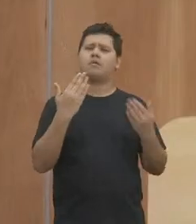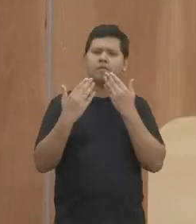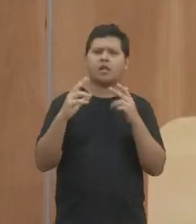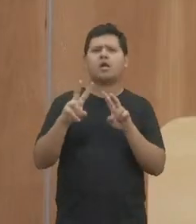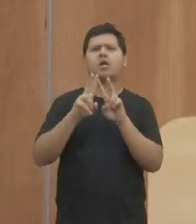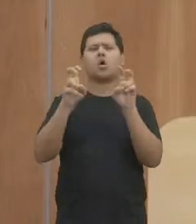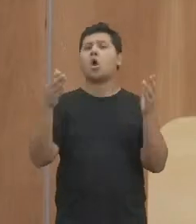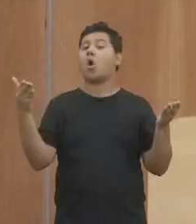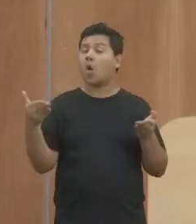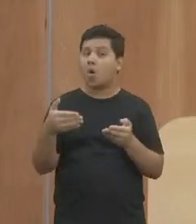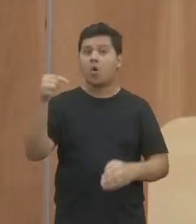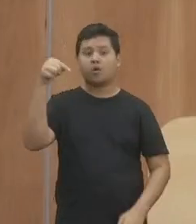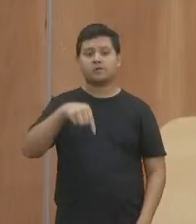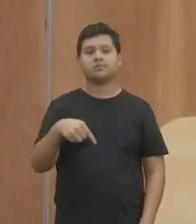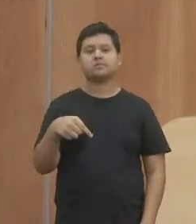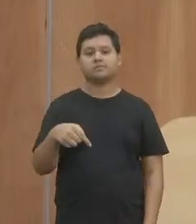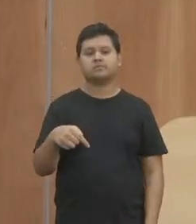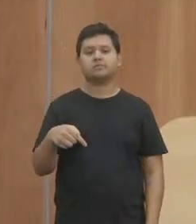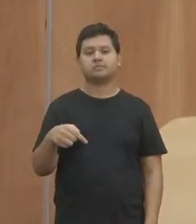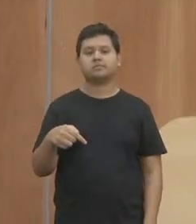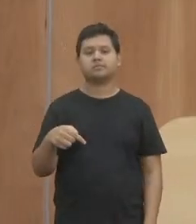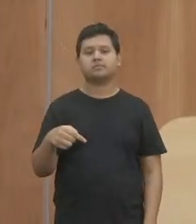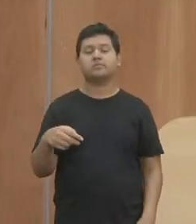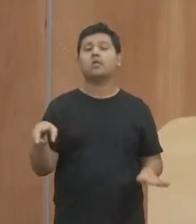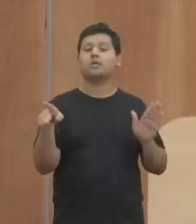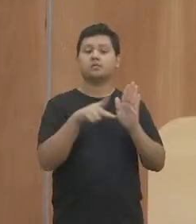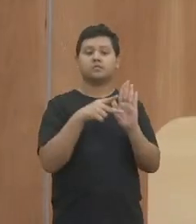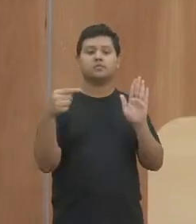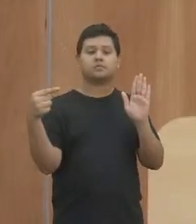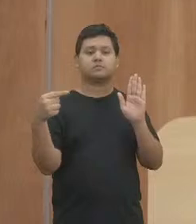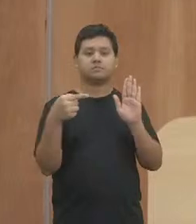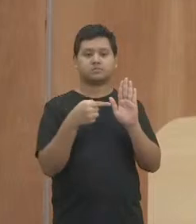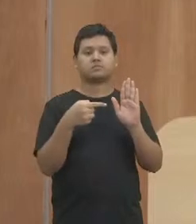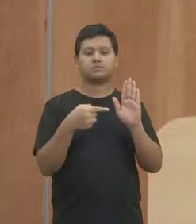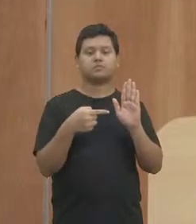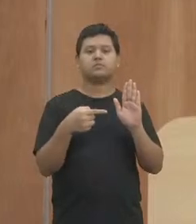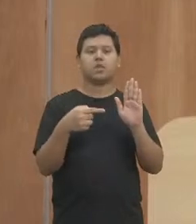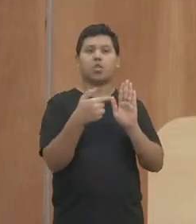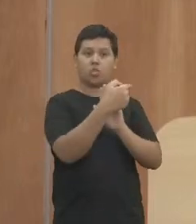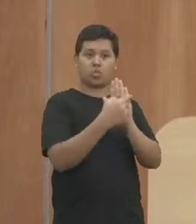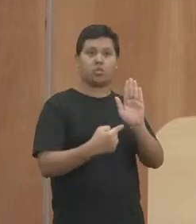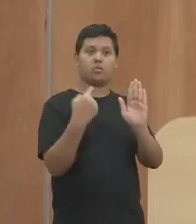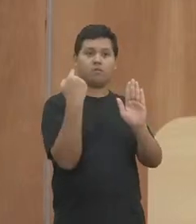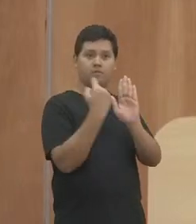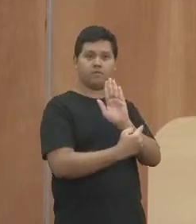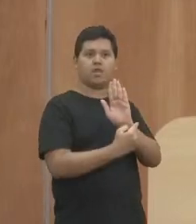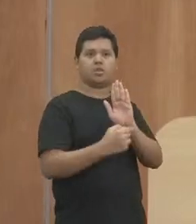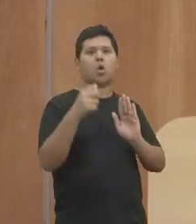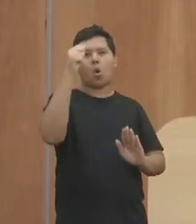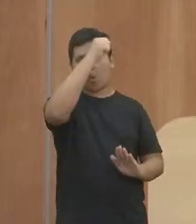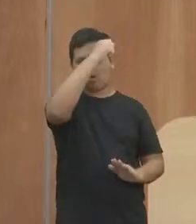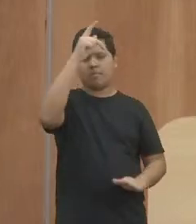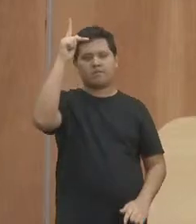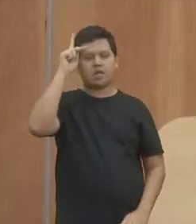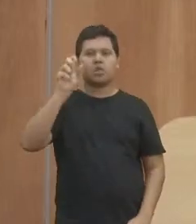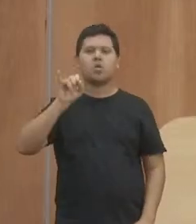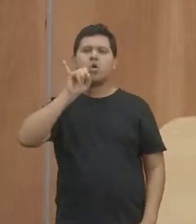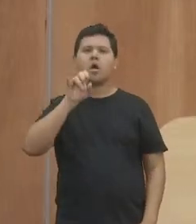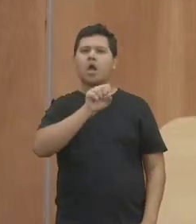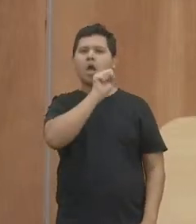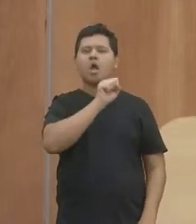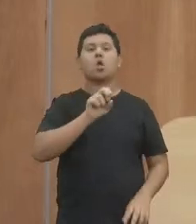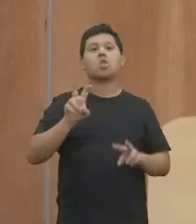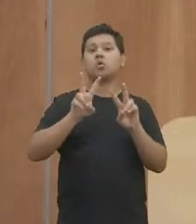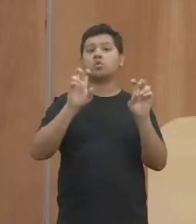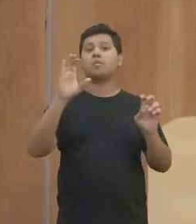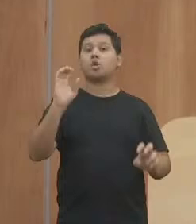como a gente fez hoje no projeto, no veto que o prefeito Isaías mandou sobre o programa de compliance,